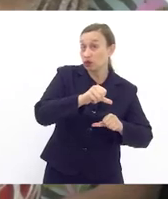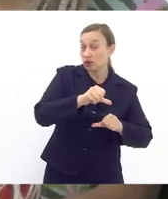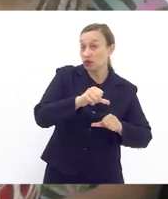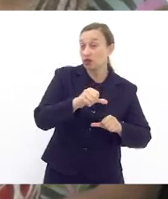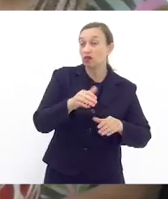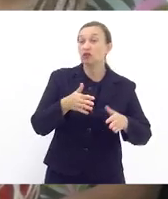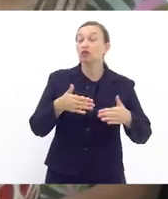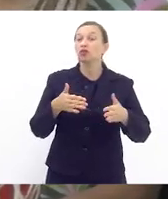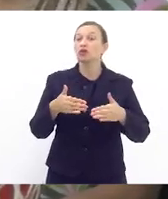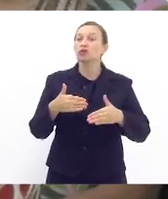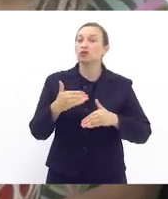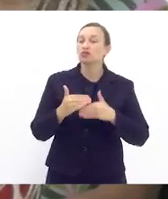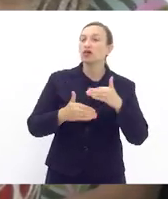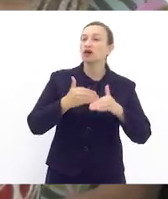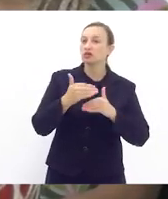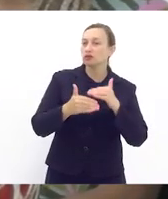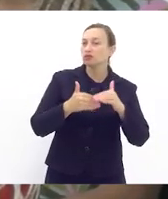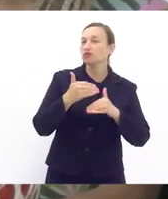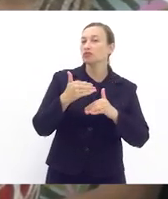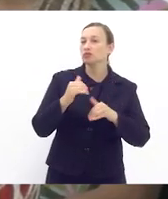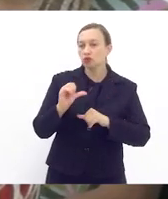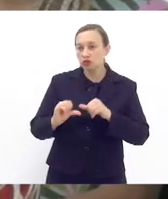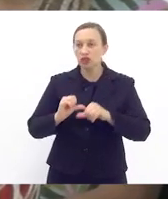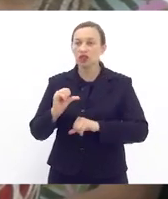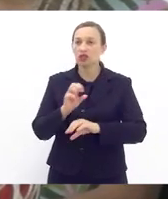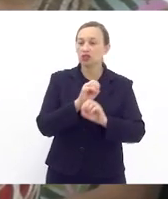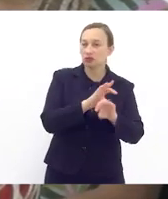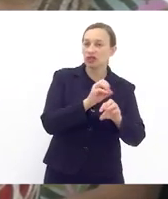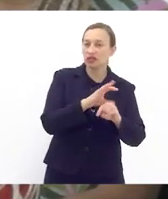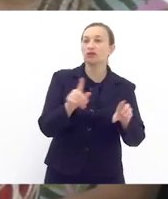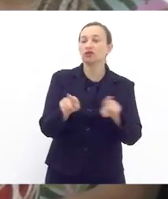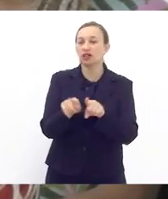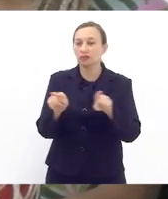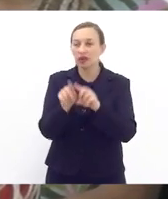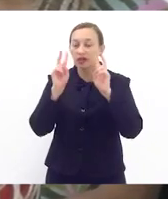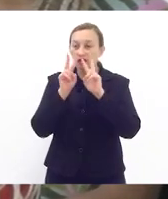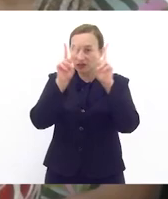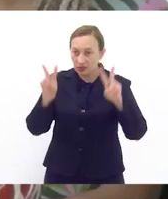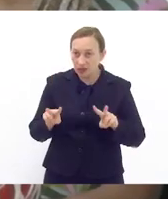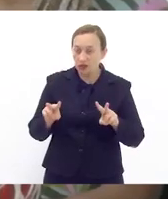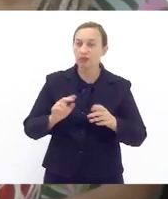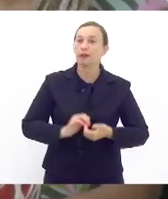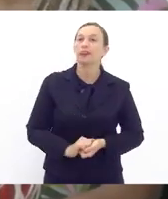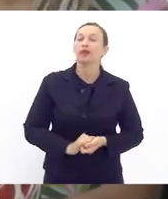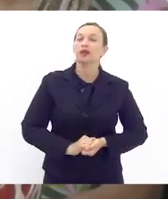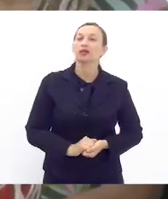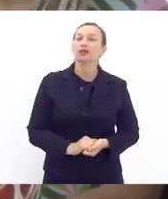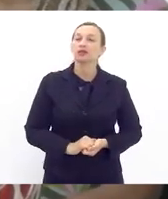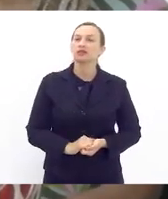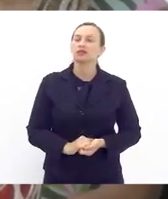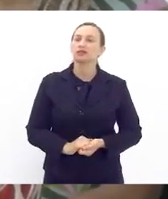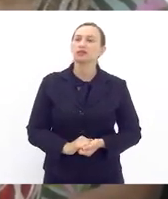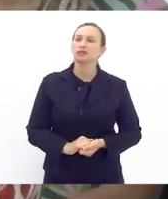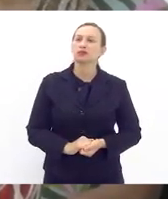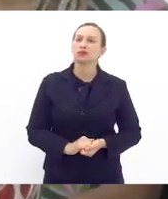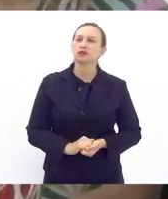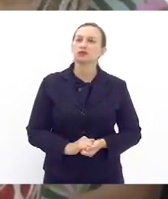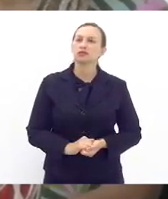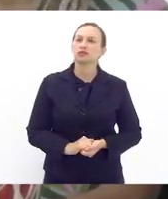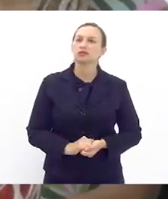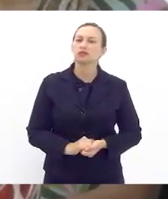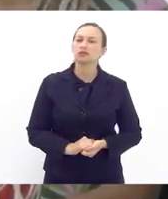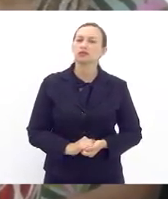sociedade vai mudando a educação também muda os seus horizontes e as suas perspectivas esse